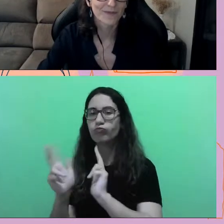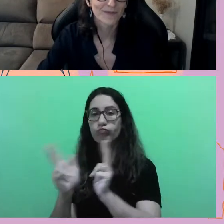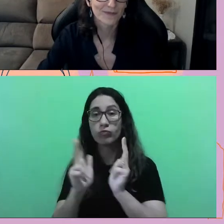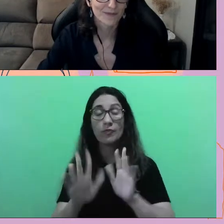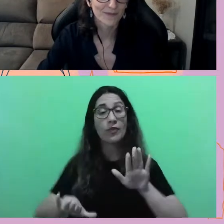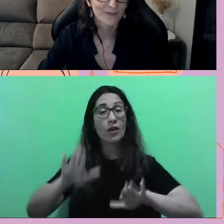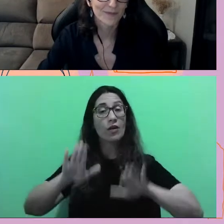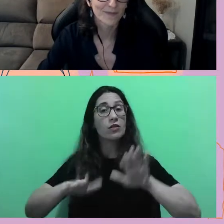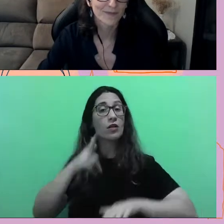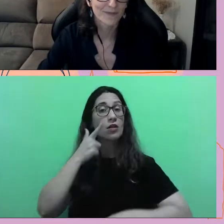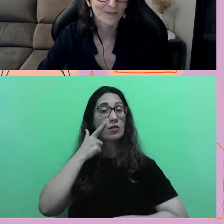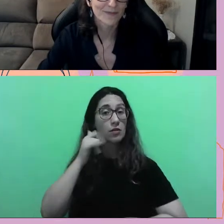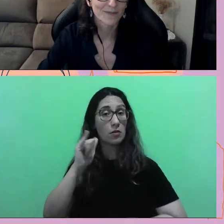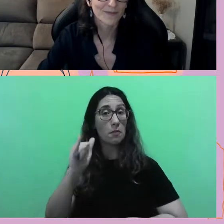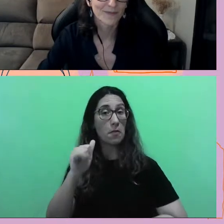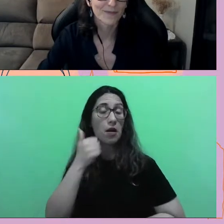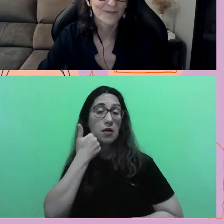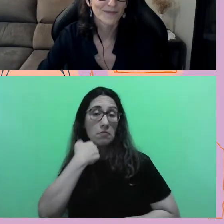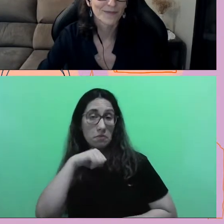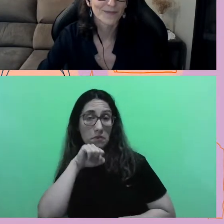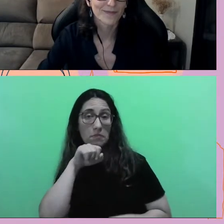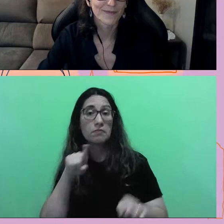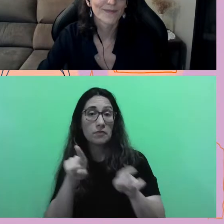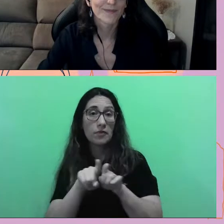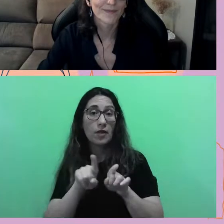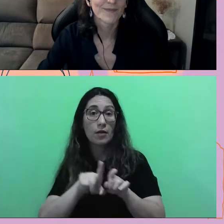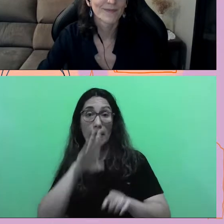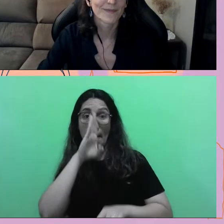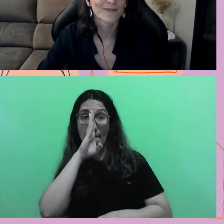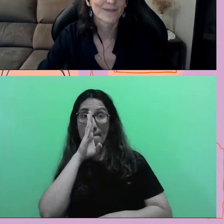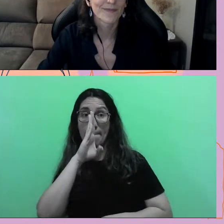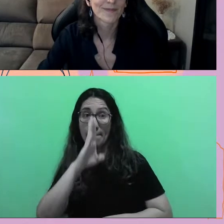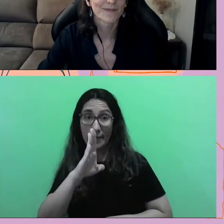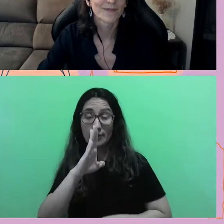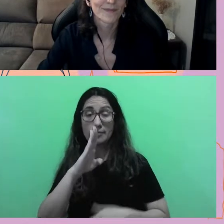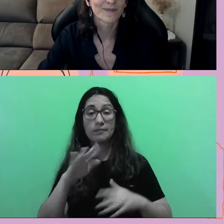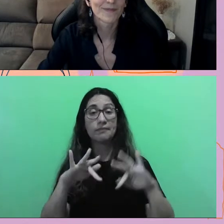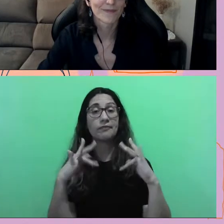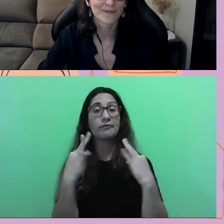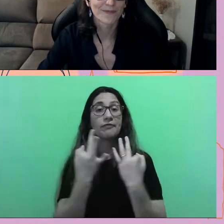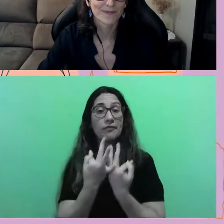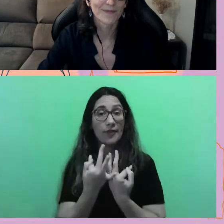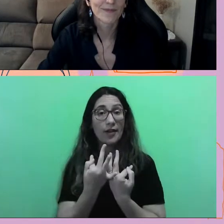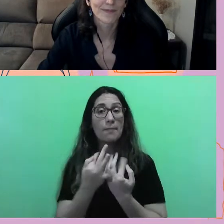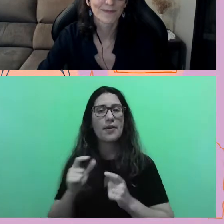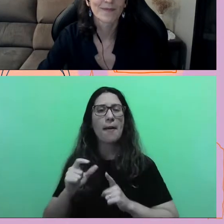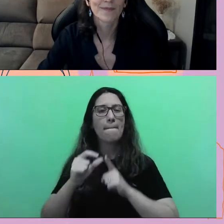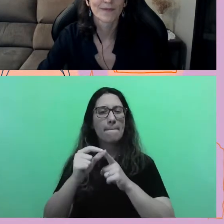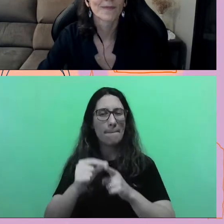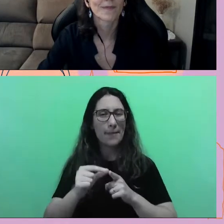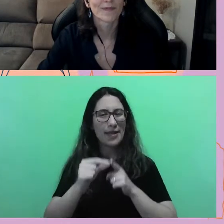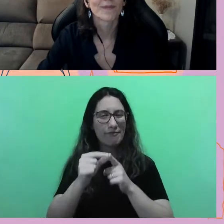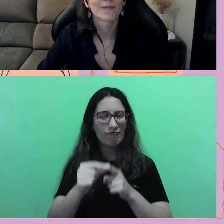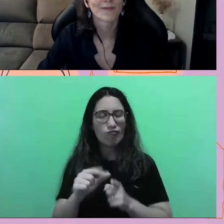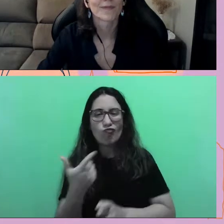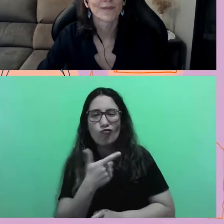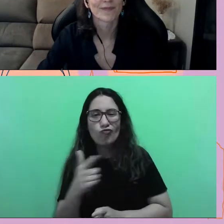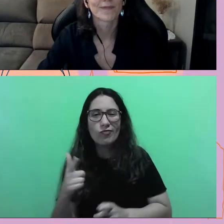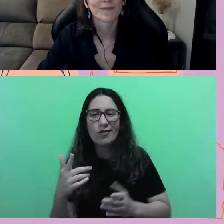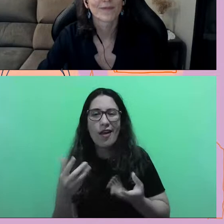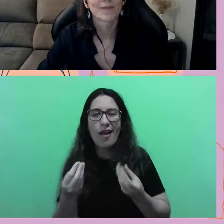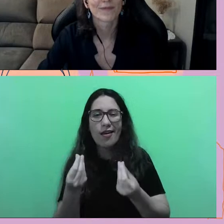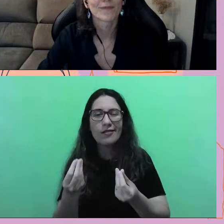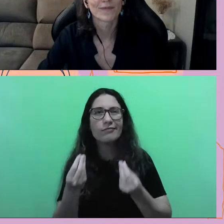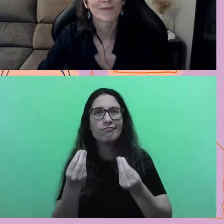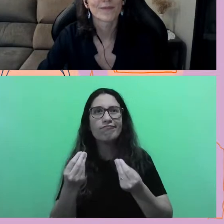né, e a mãe, né, principalmente as famílias que vivem em periferia, eles não têm essa ligação, né,